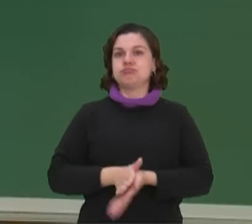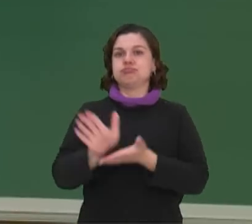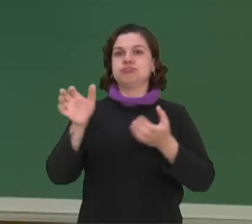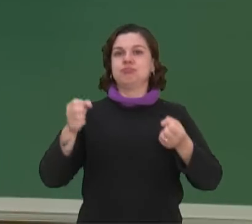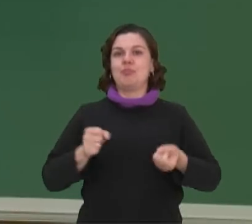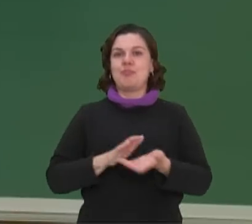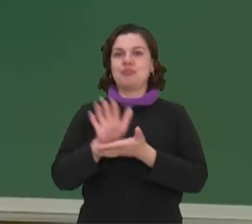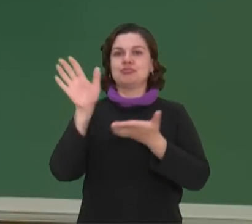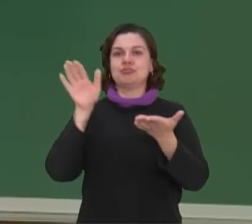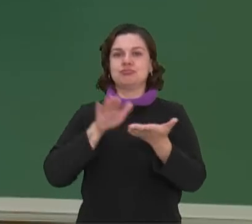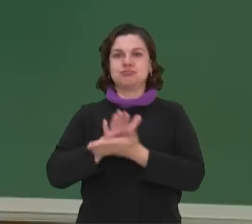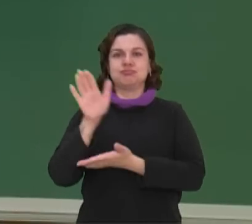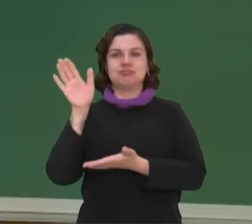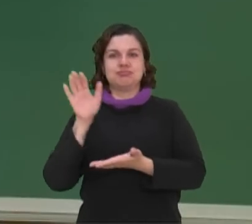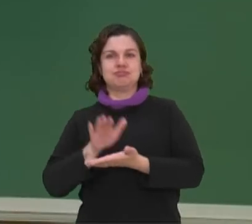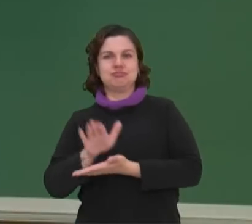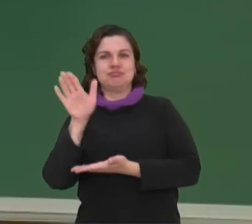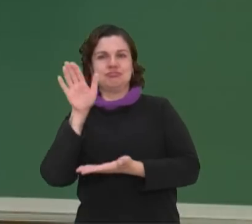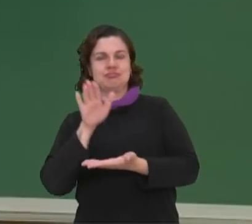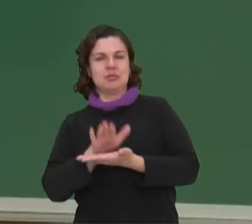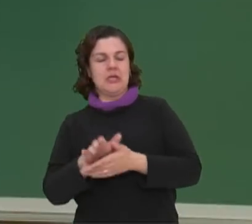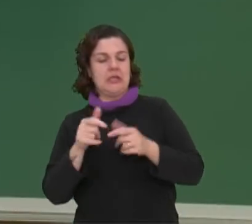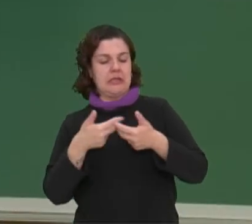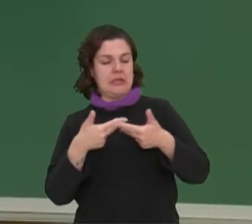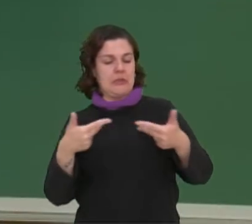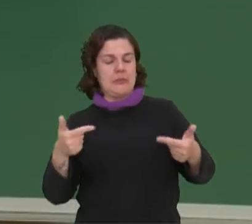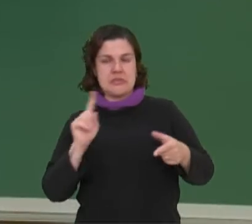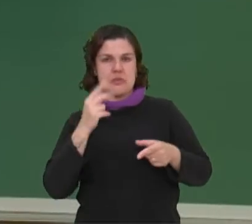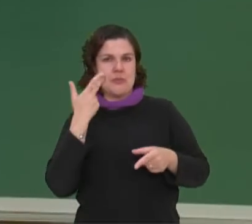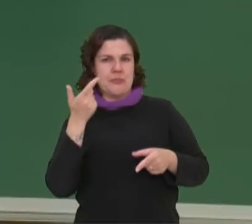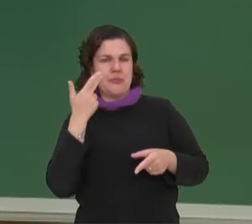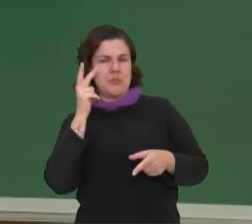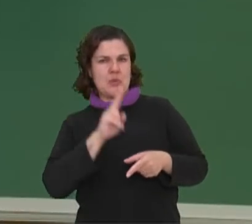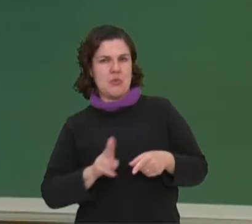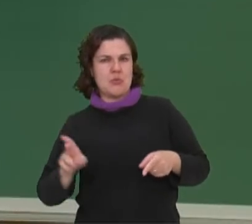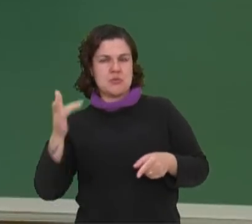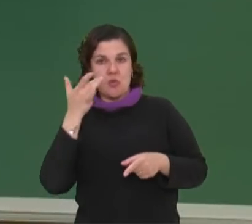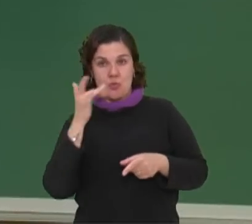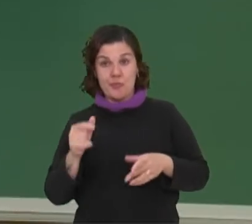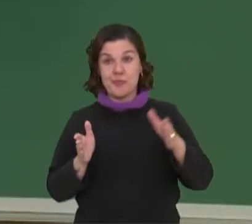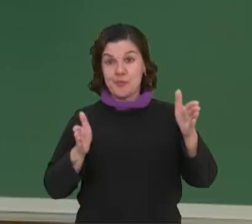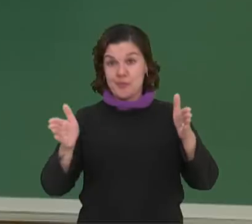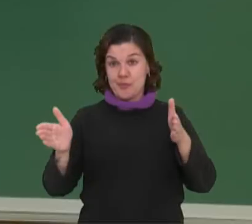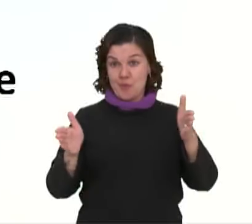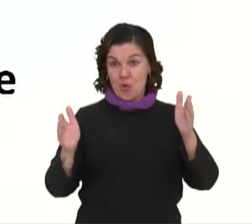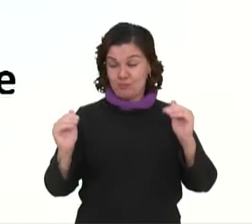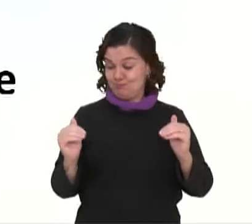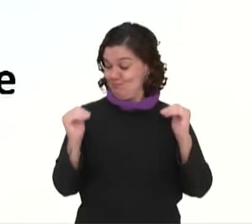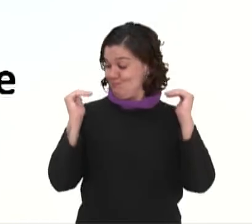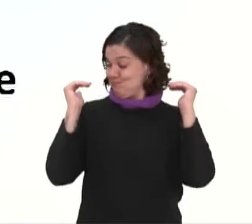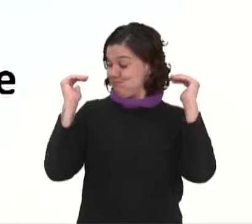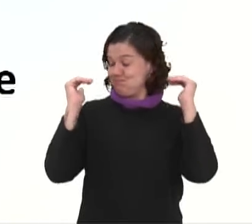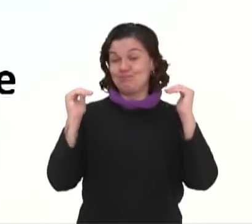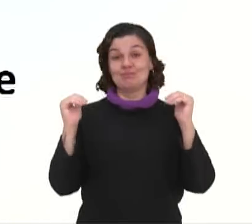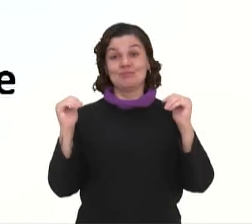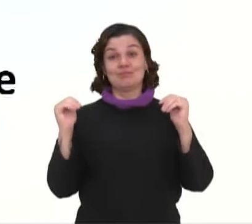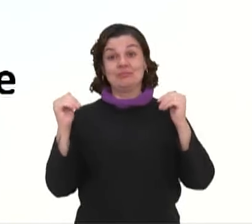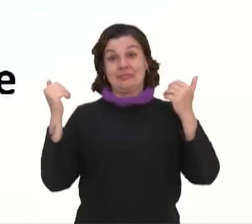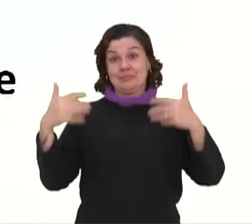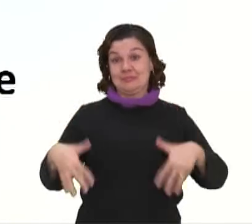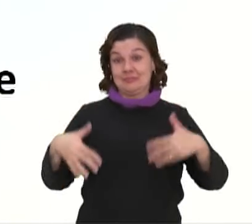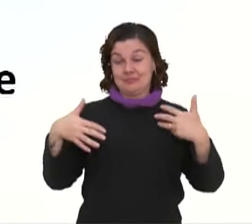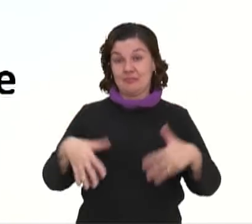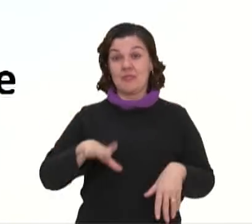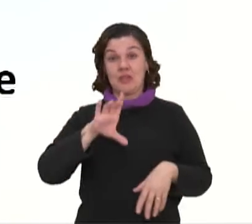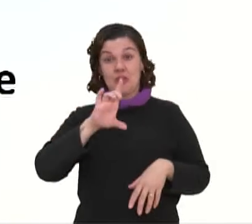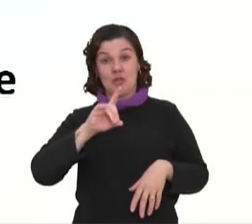extravagâncias, por ações não muito habituais para se gastar esse ouro. E é o período do auge do ouro, o período Dom João V